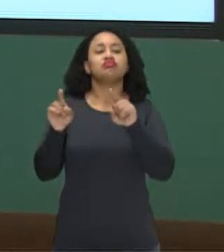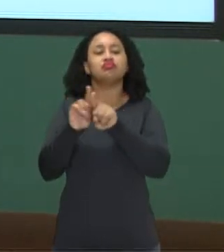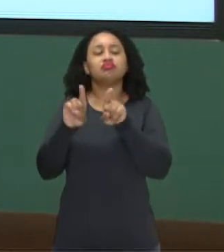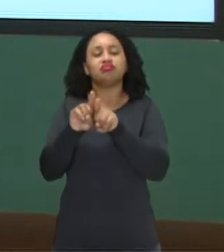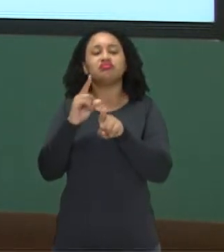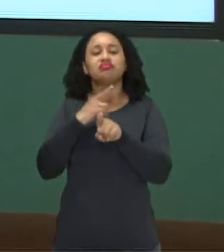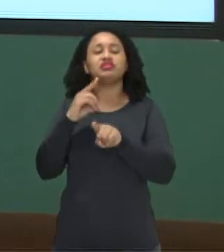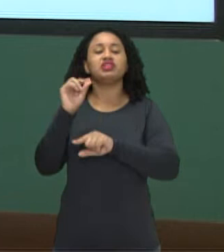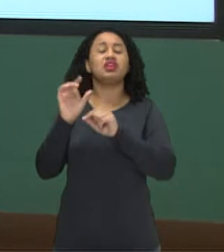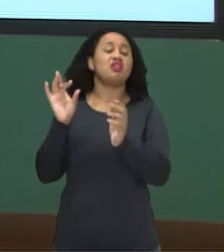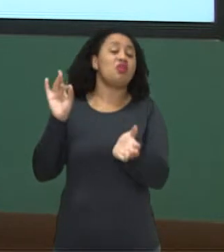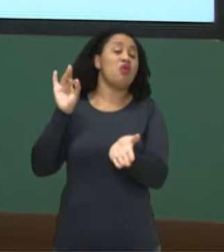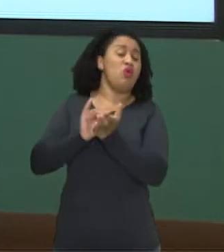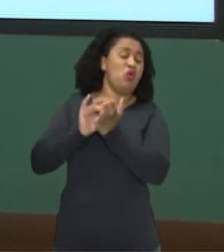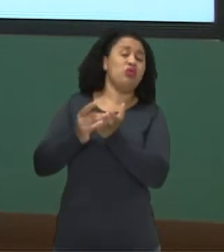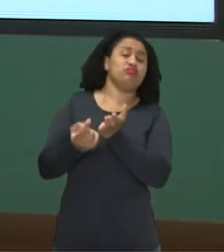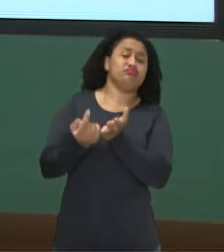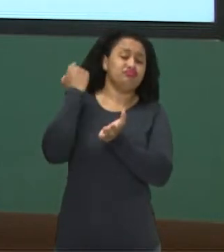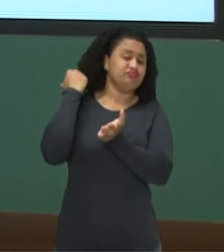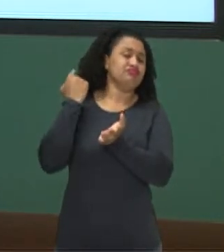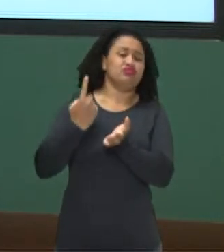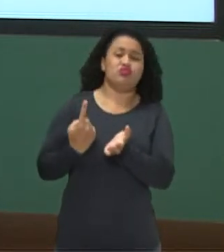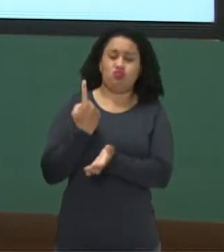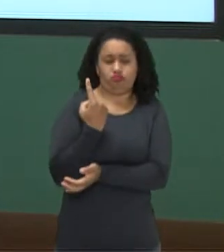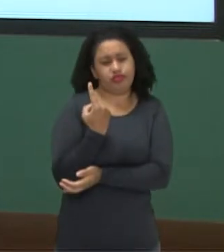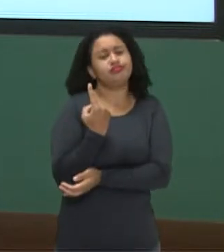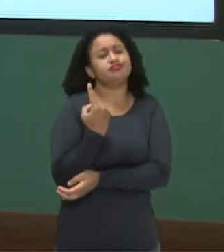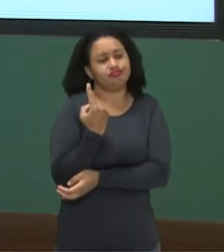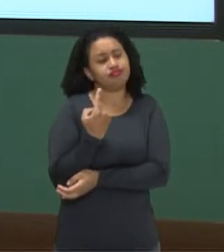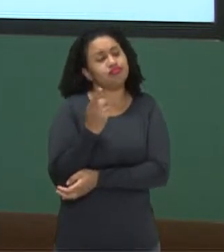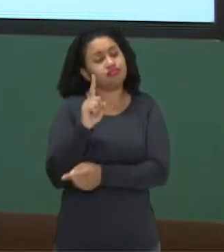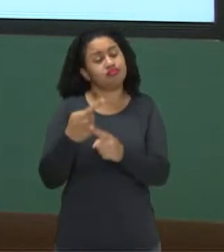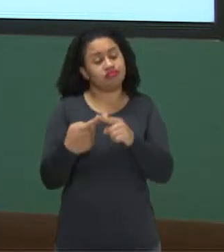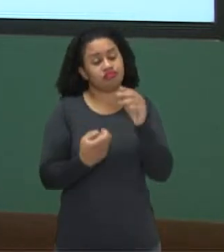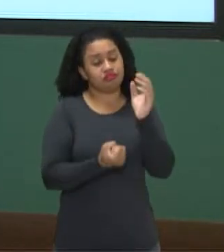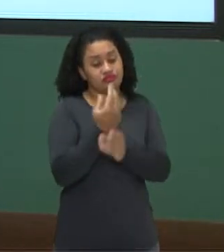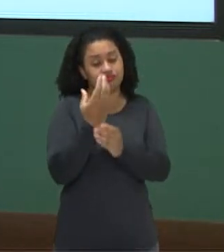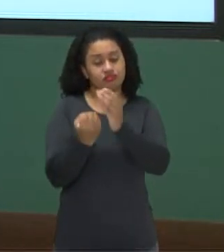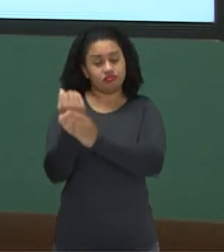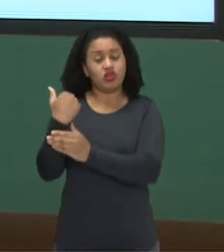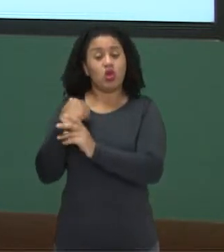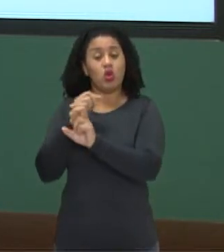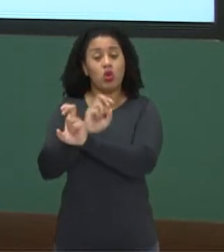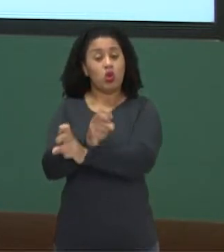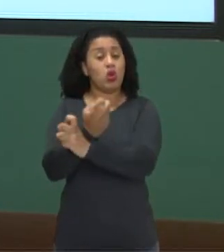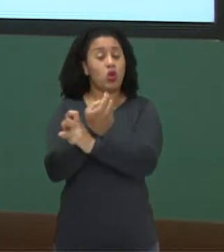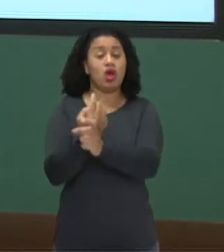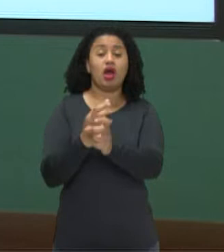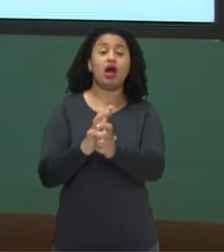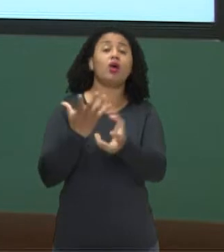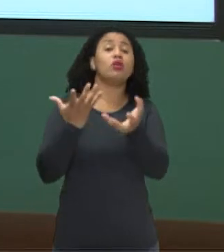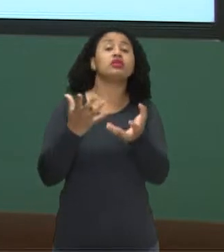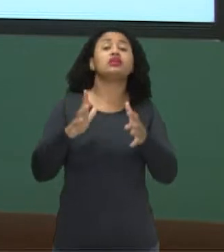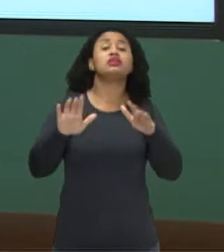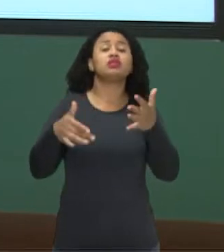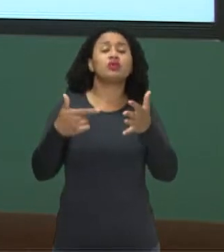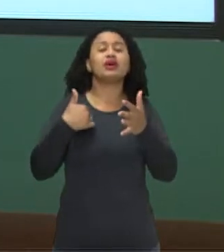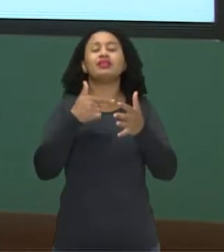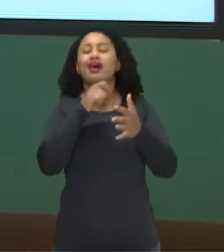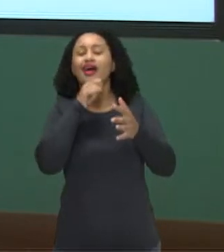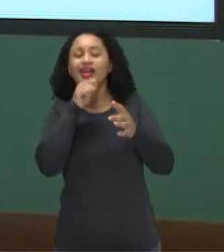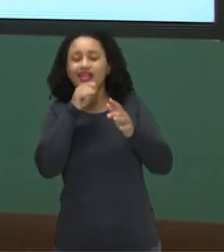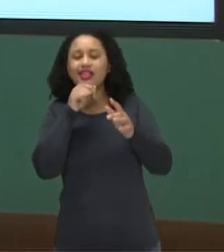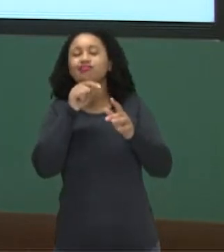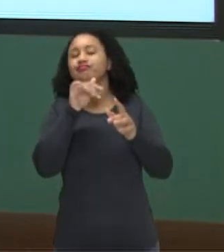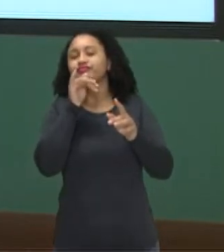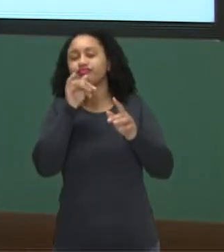uma mesma origem embrionária, porque essa formação óssea ela acontece lá na fase embrionária ainda,